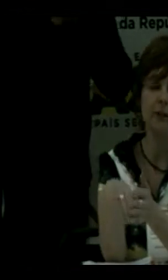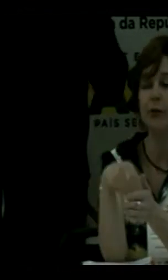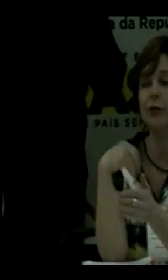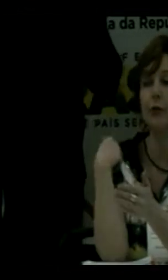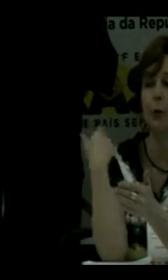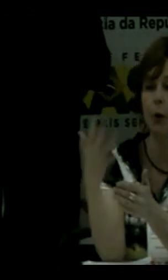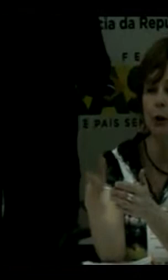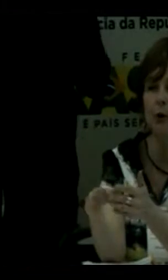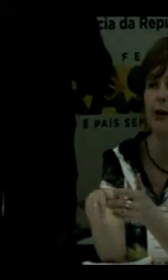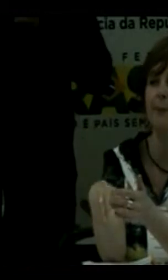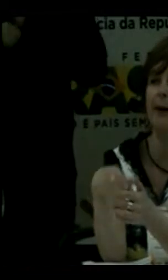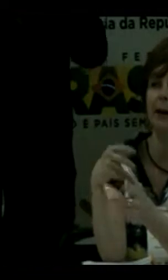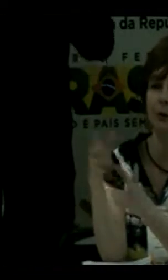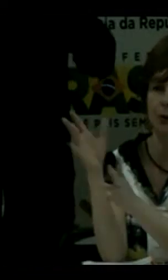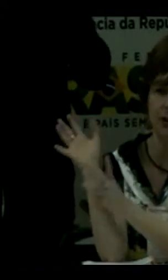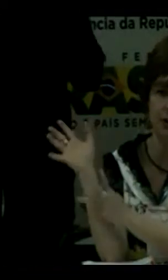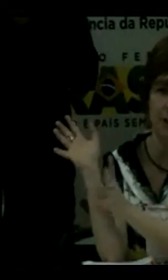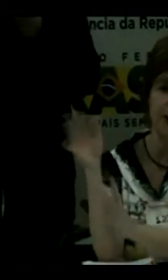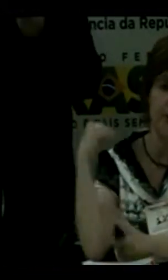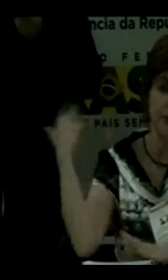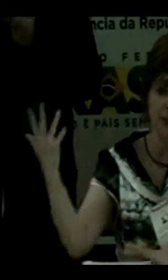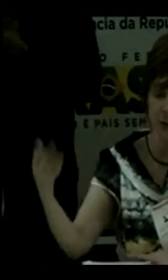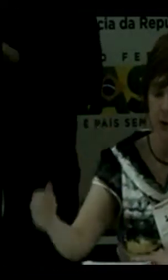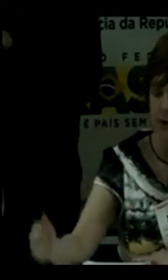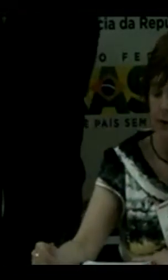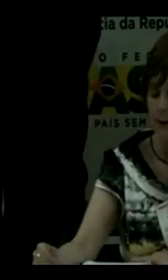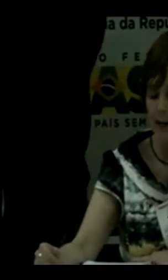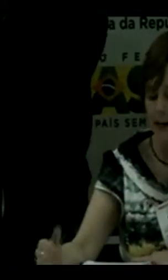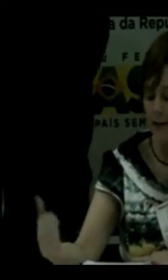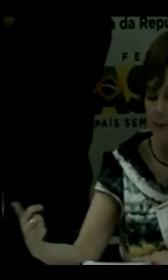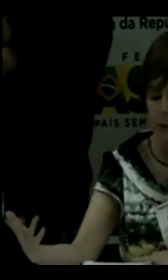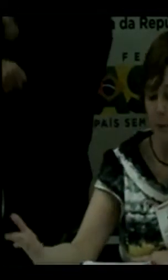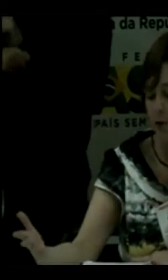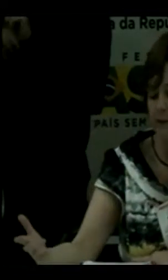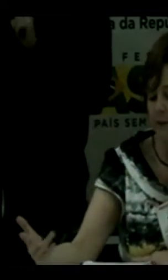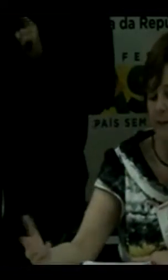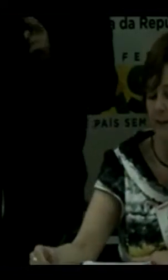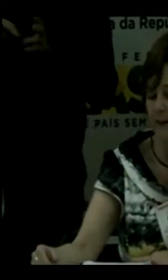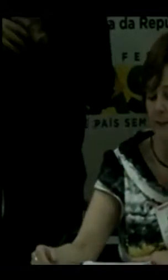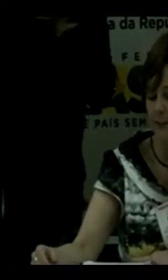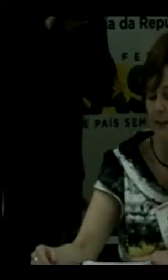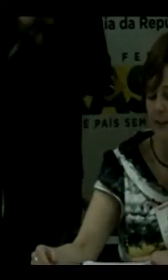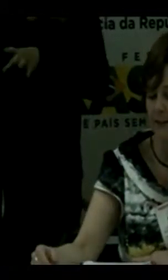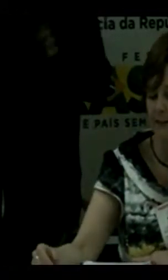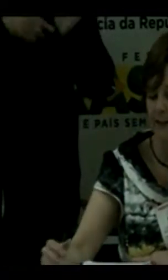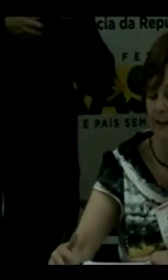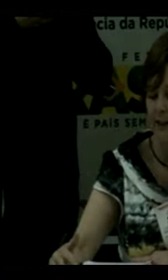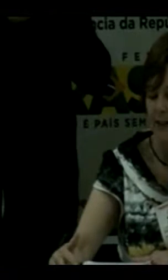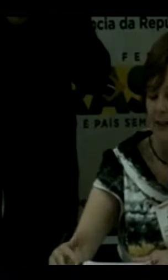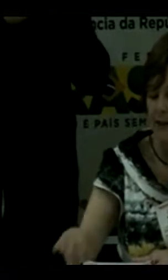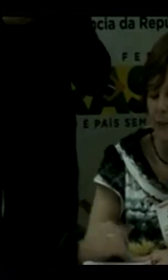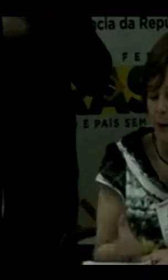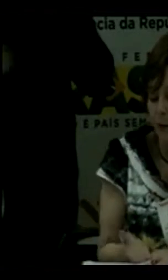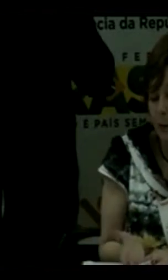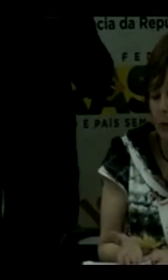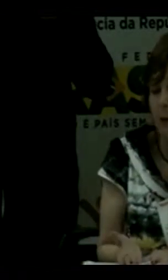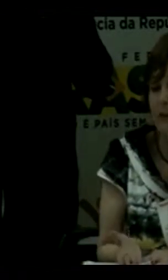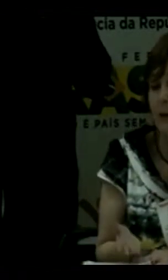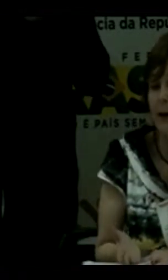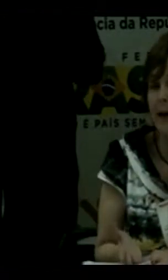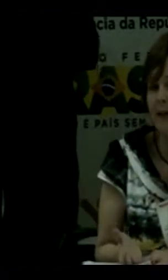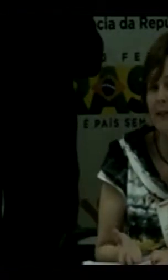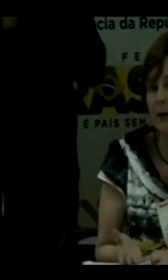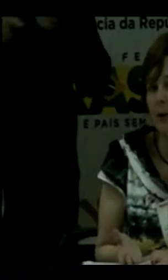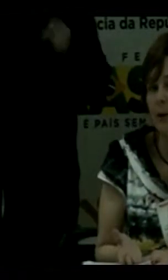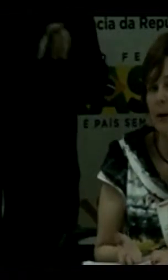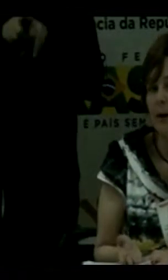das dimensões do monitoramento que já está previsto nas propostas iniciais apresentadas aqui. E uma última